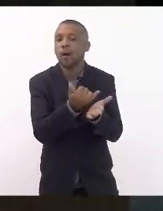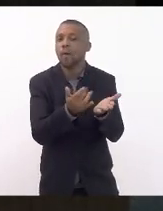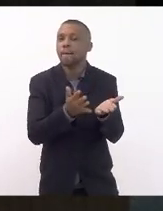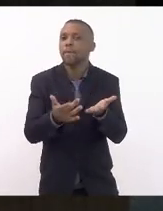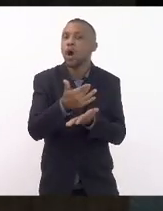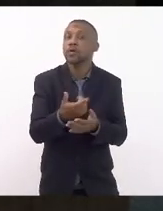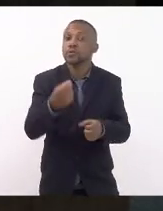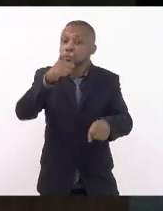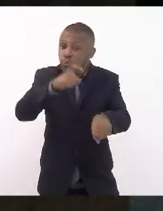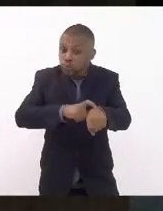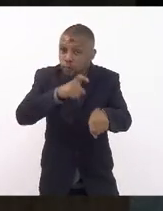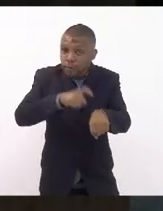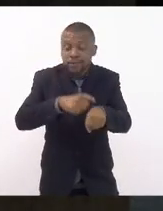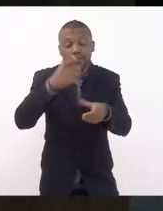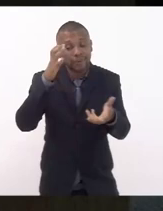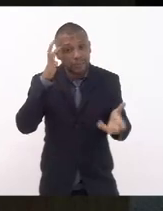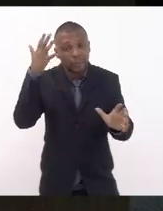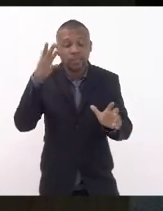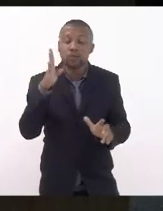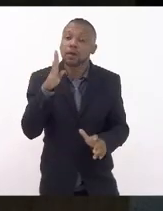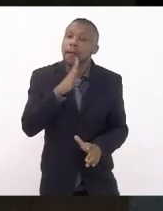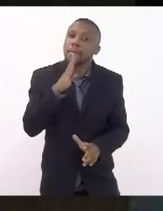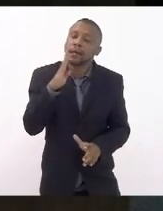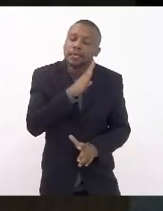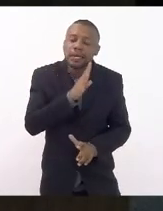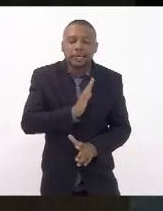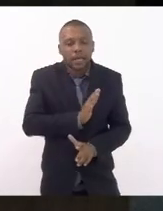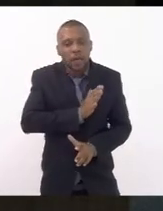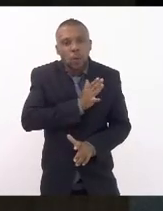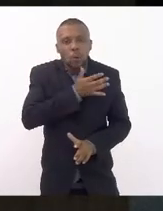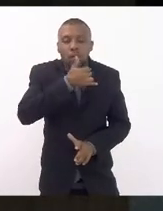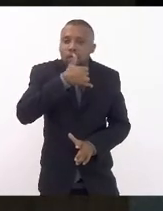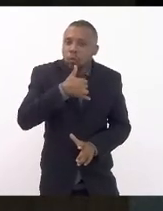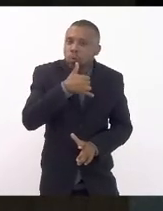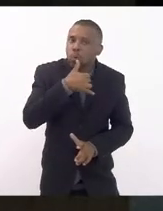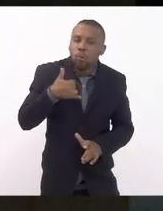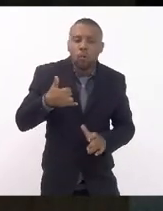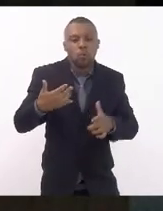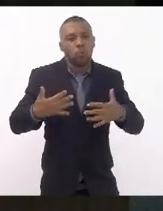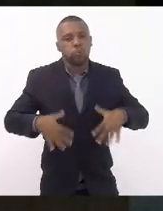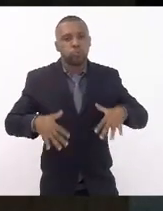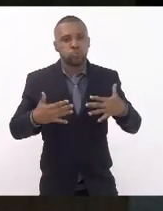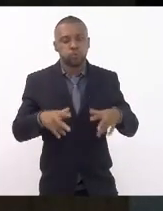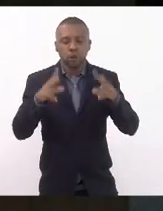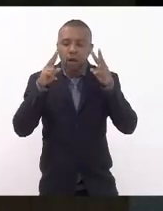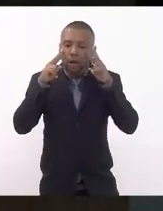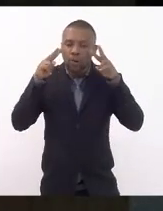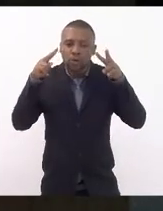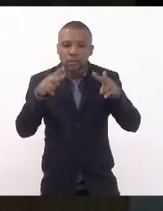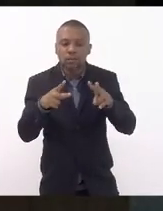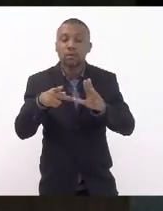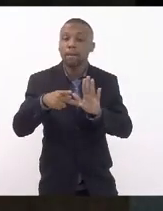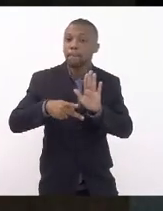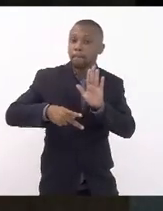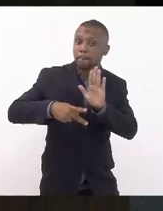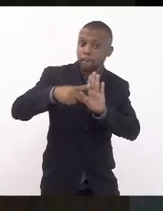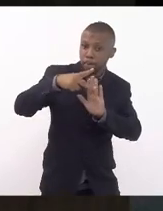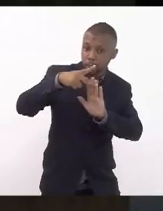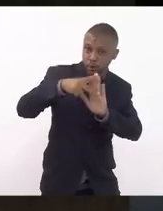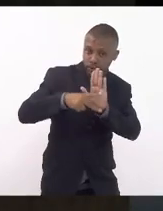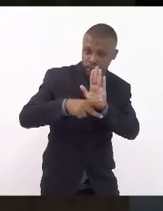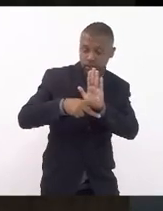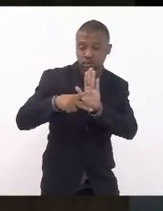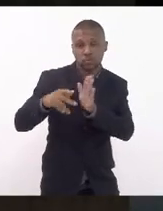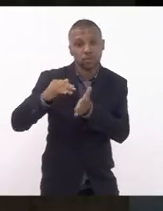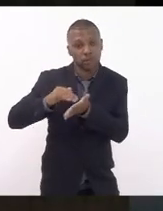em situação de emergência ou calamidade pública, reconhecida por portaria do Secretário